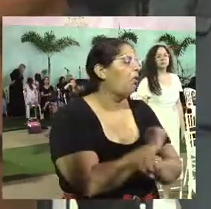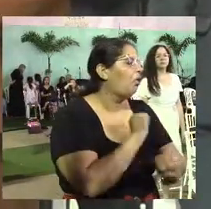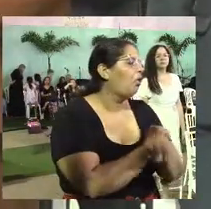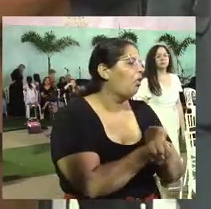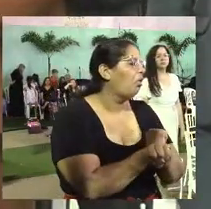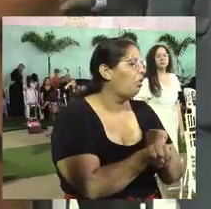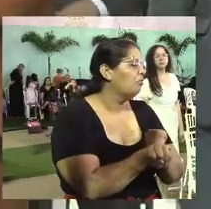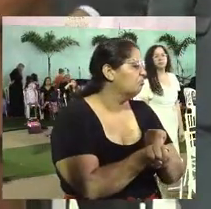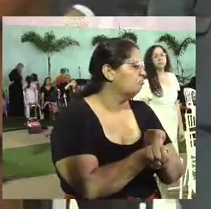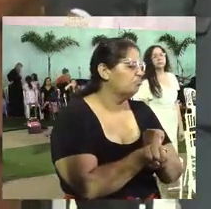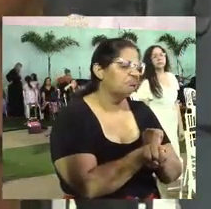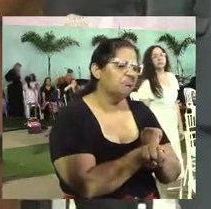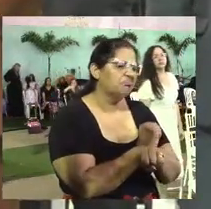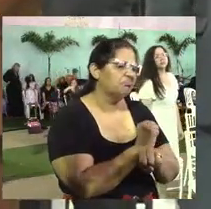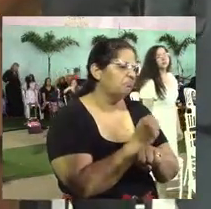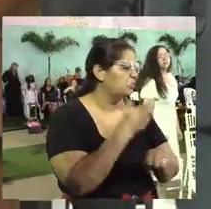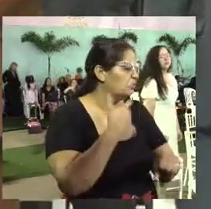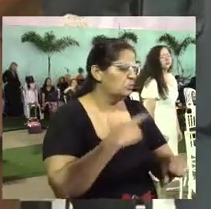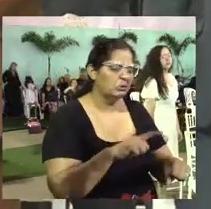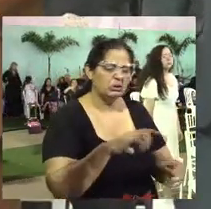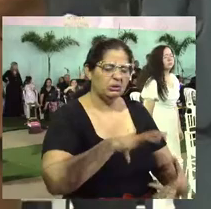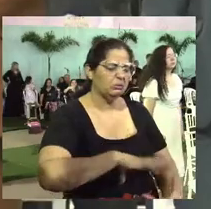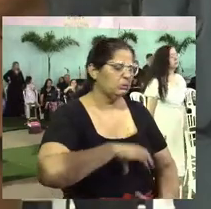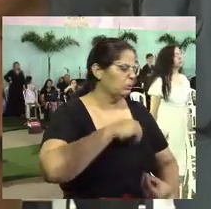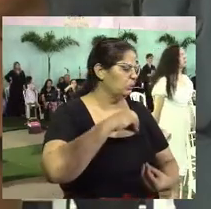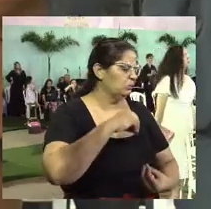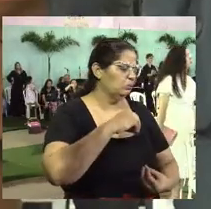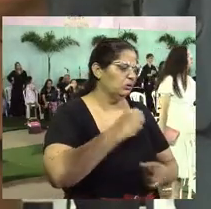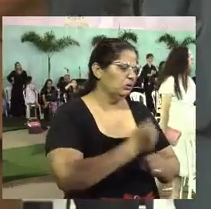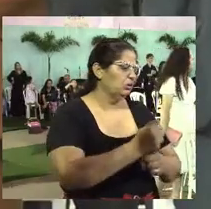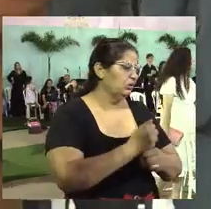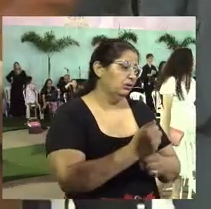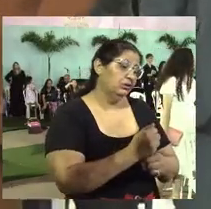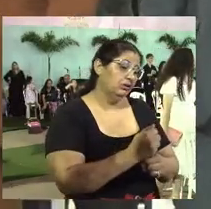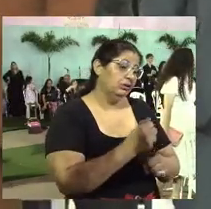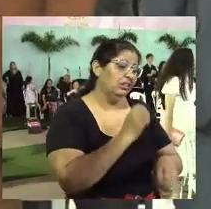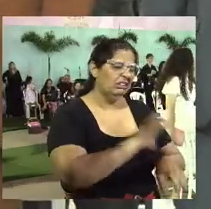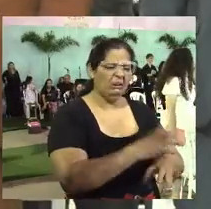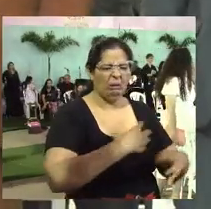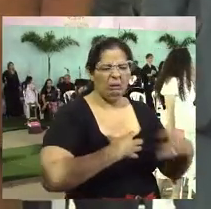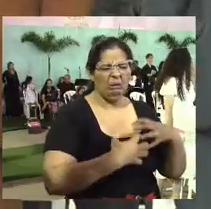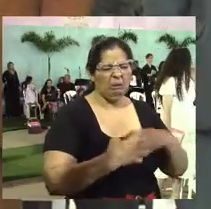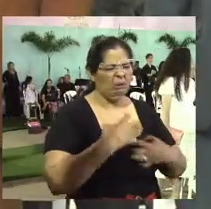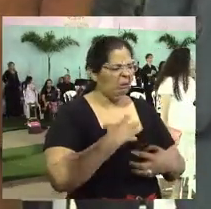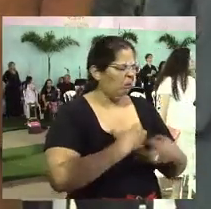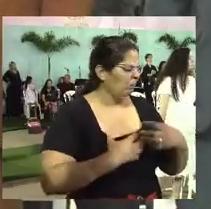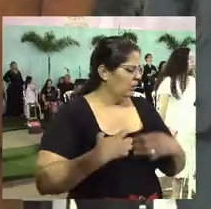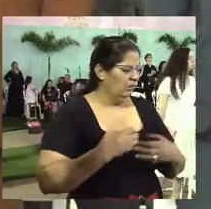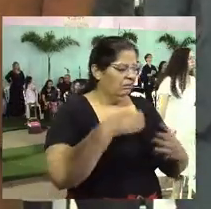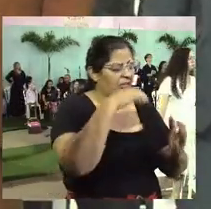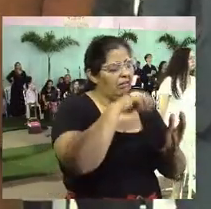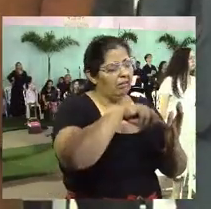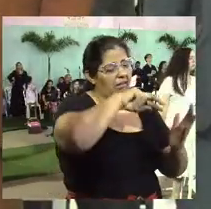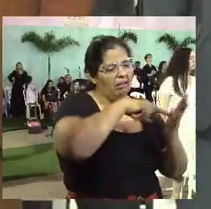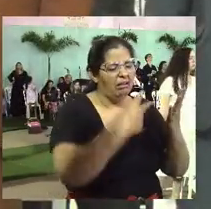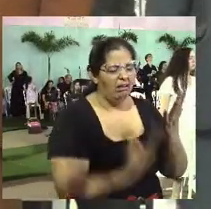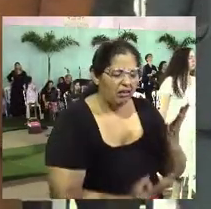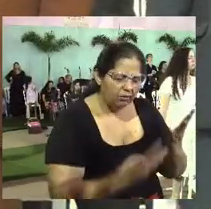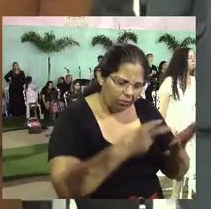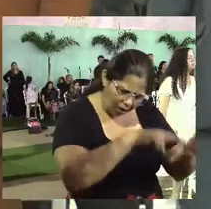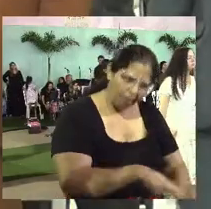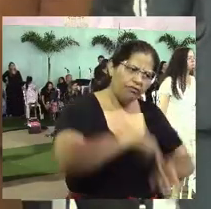não ganhou uma alma esse ano ainda quem está você está em depressão Você tá em ansiedade caiu levante